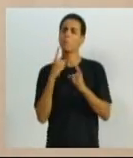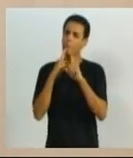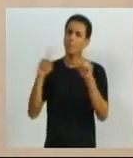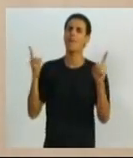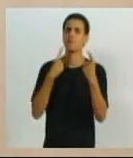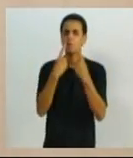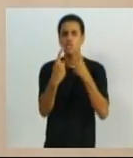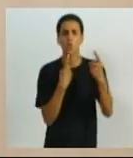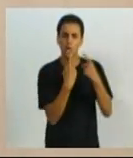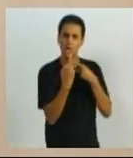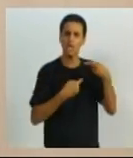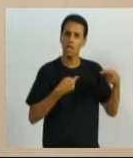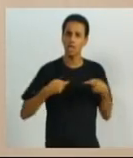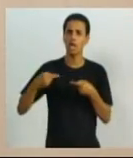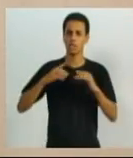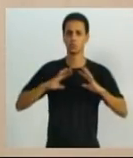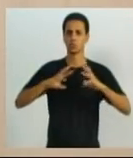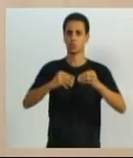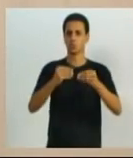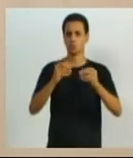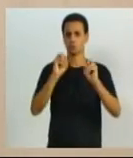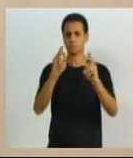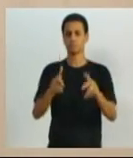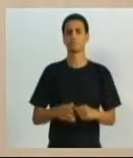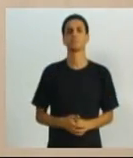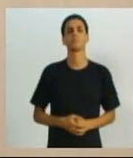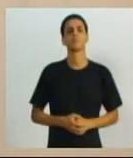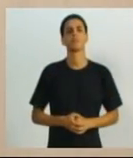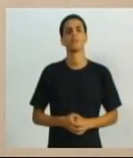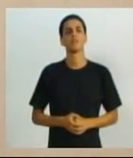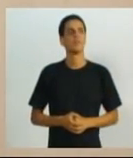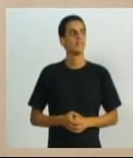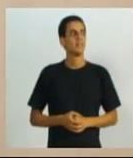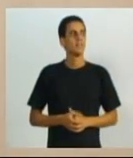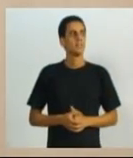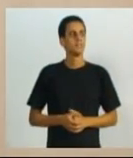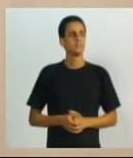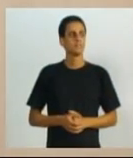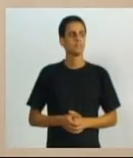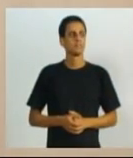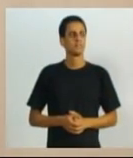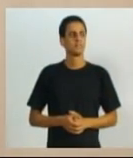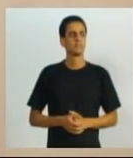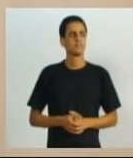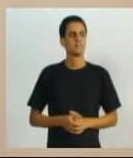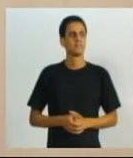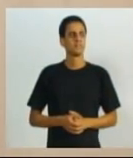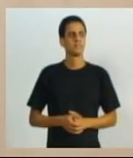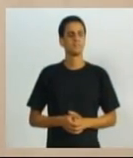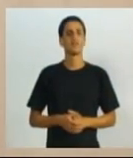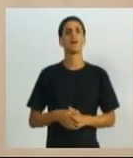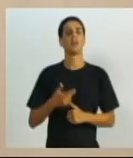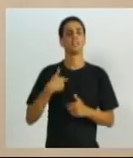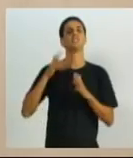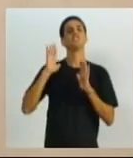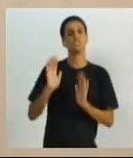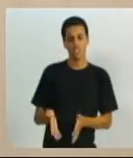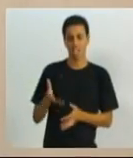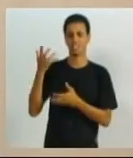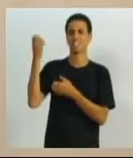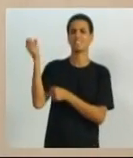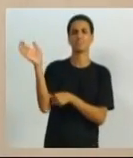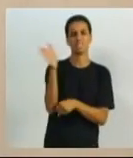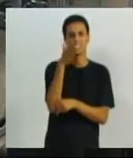gente se esclarece no todo aqui. Já carregou muita bandeira e continua carregando a bandeira do Consegue, Ademar Nunes.